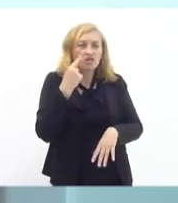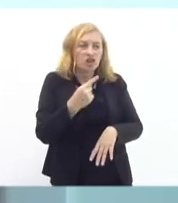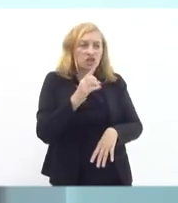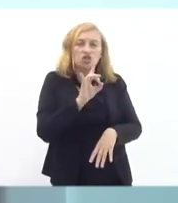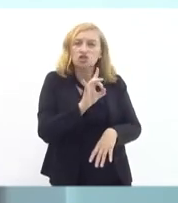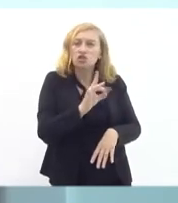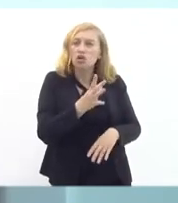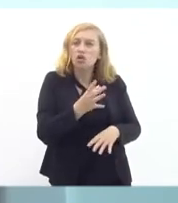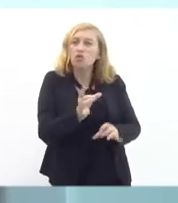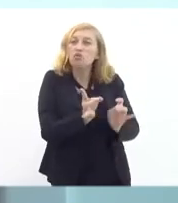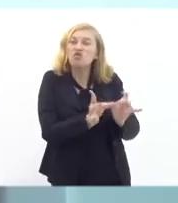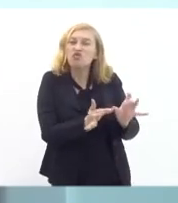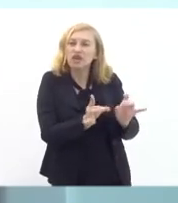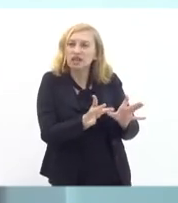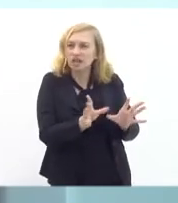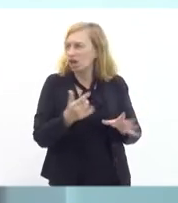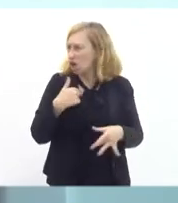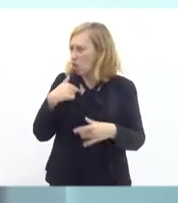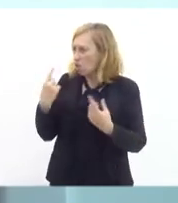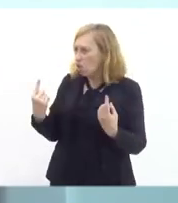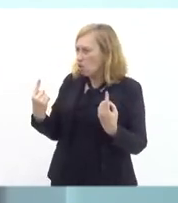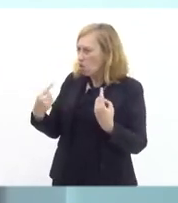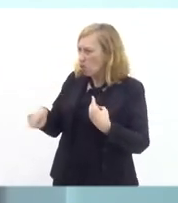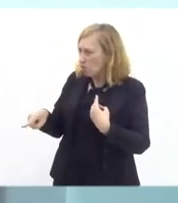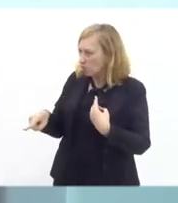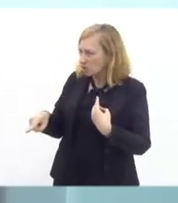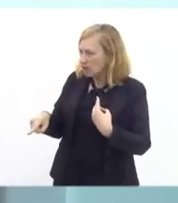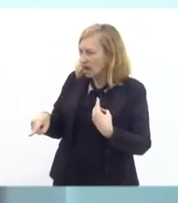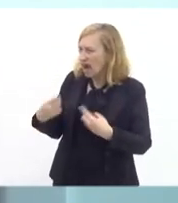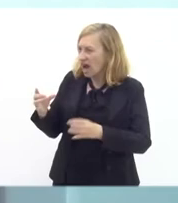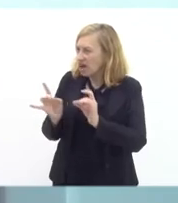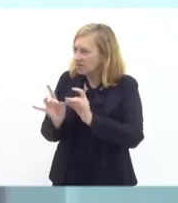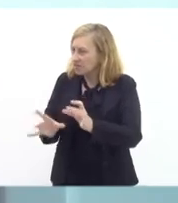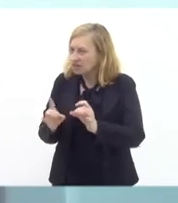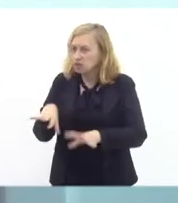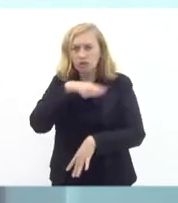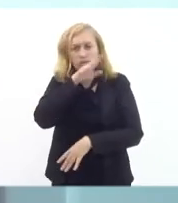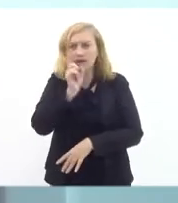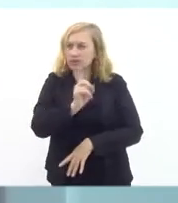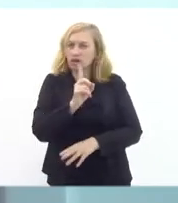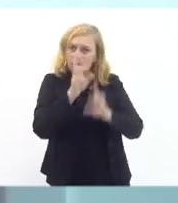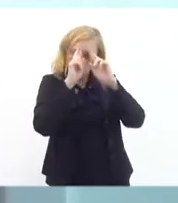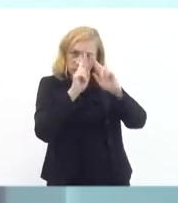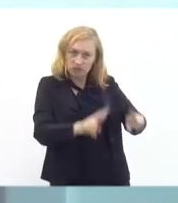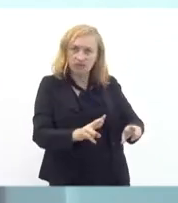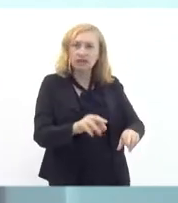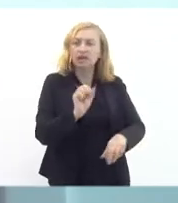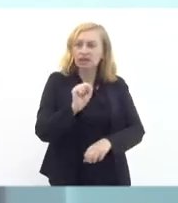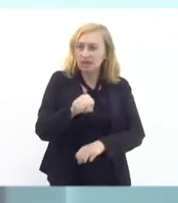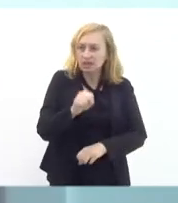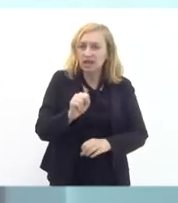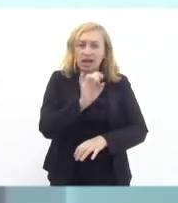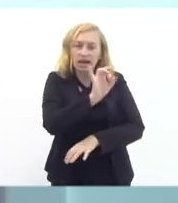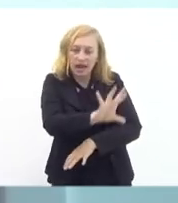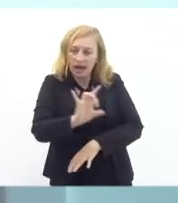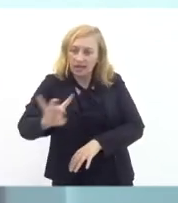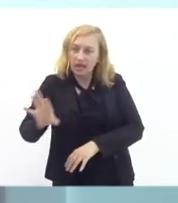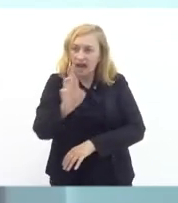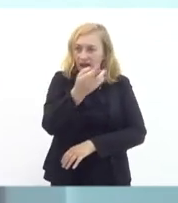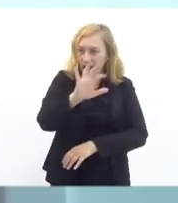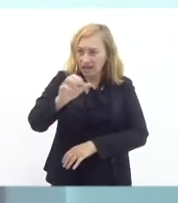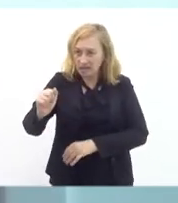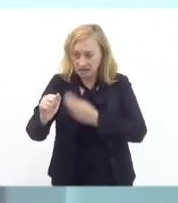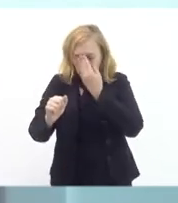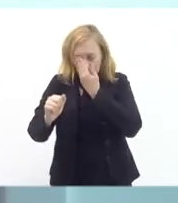comércio. Não sou contra a venda do animal, mas que seja feita com responsabilidade. Cada raça tem uma